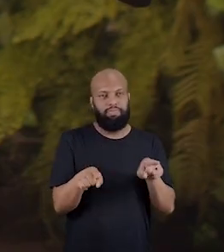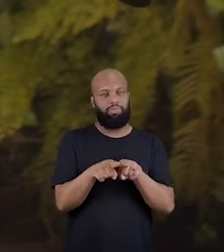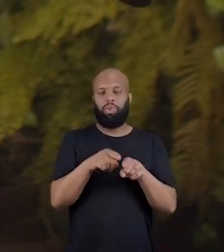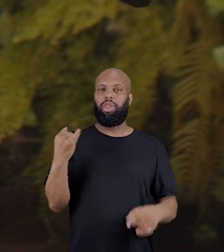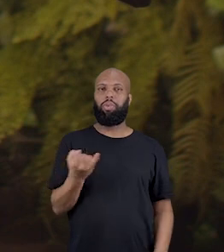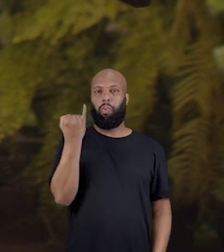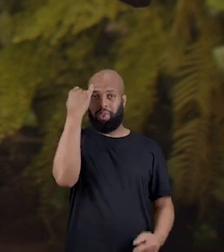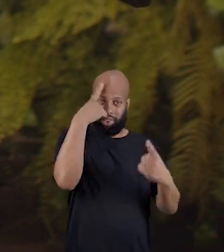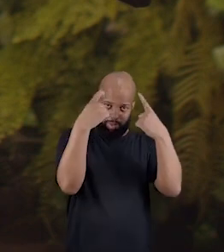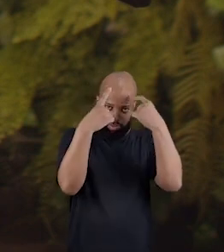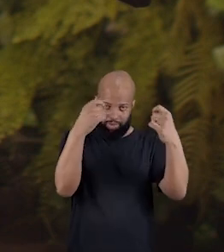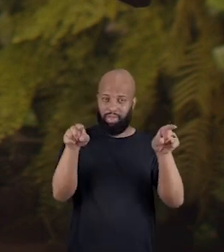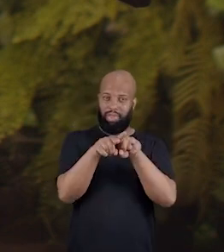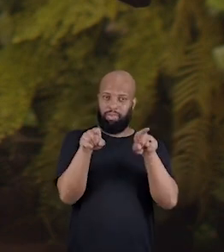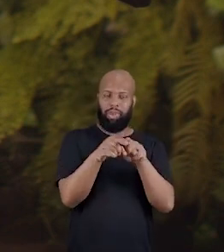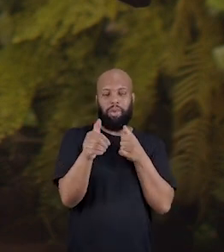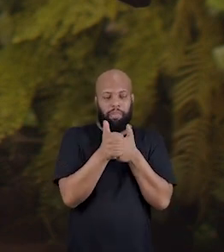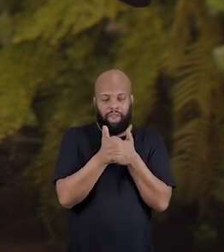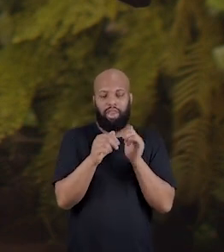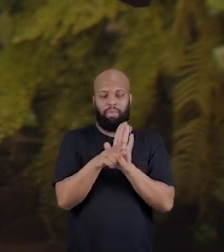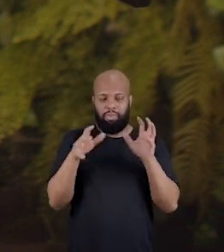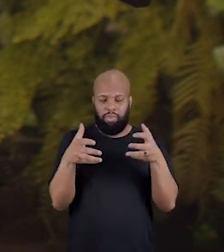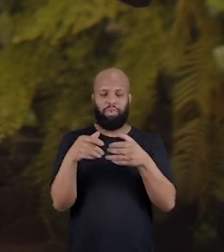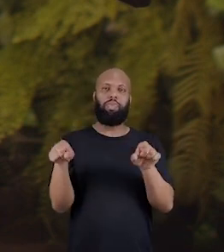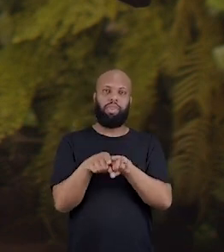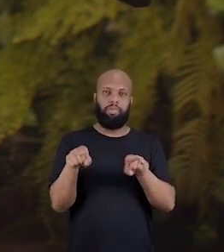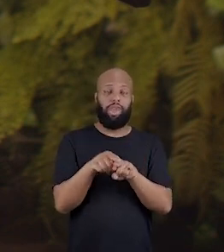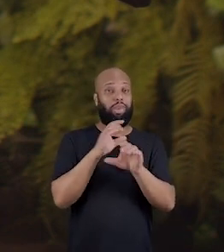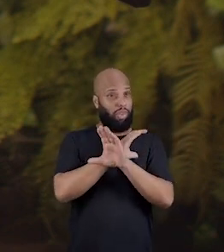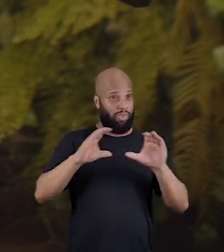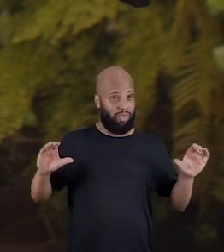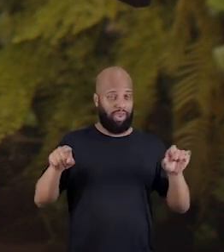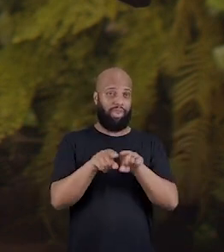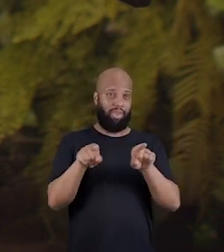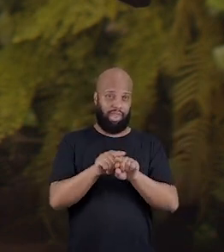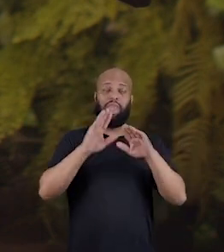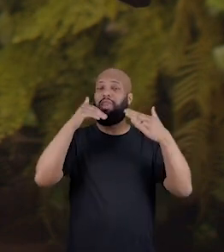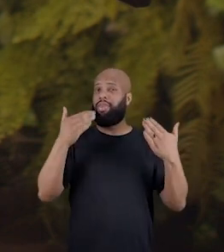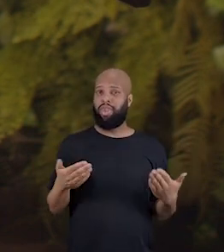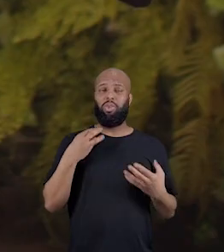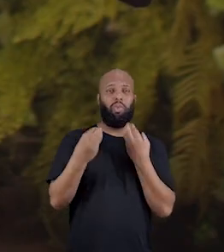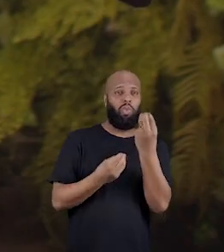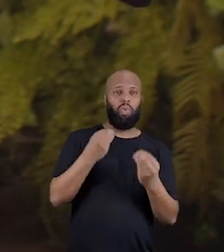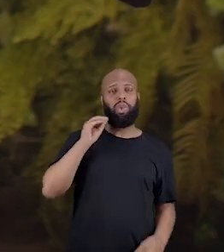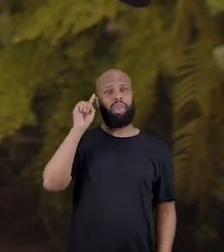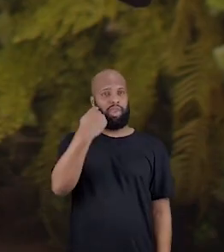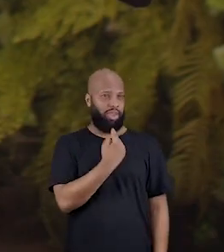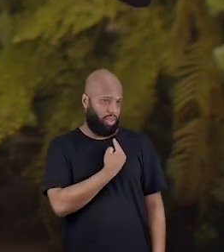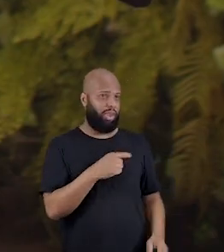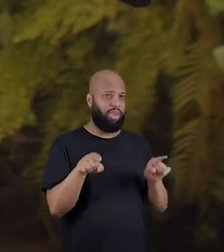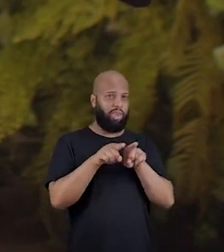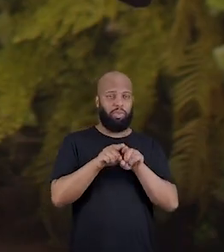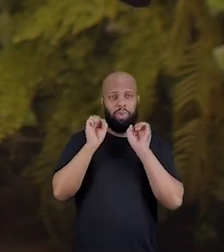que é fundamental para a criatividade, para a proximidade do time, para a confiança. Então, como